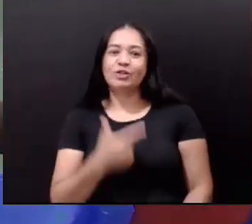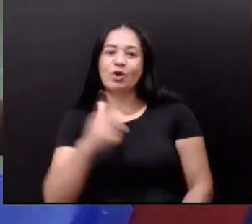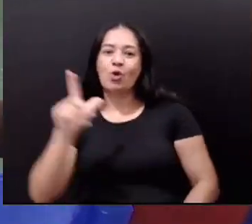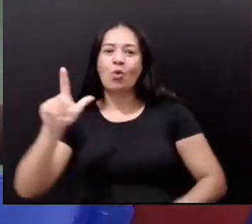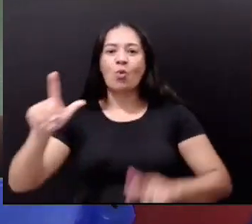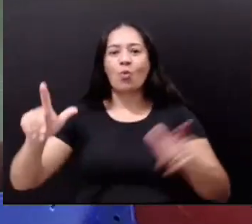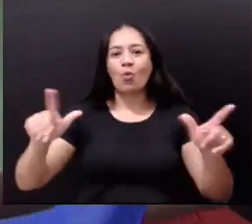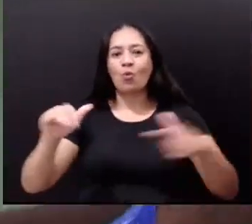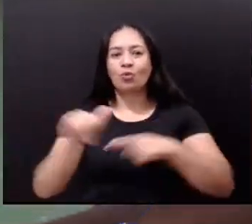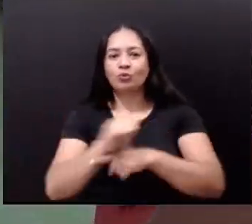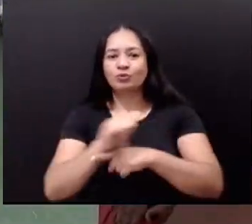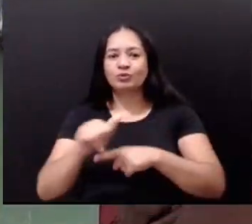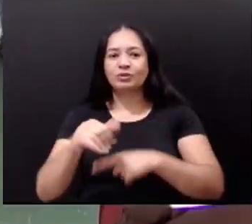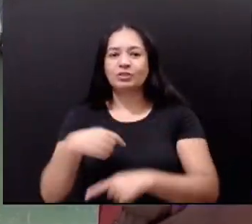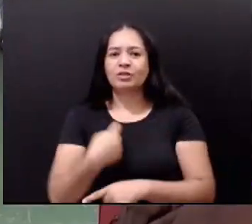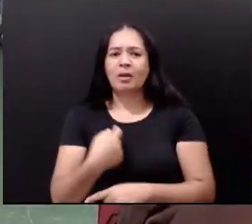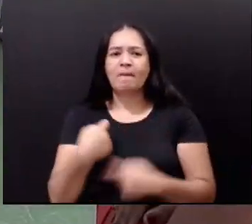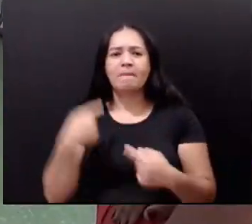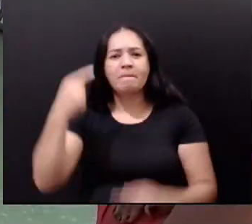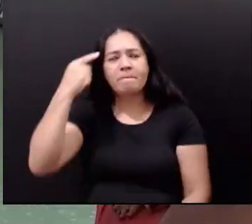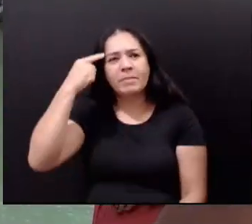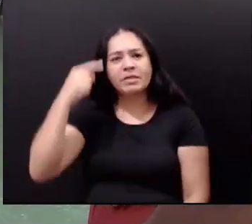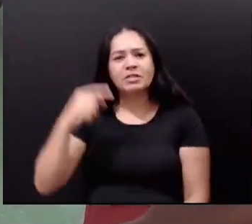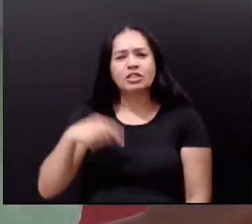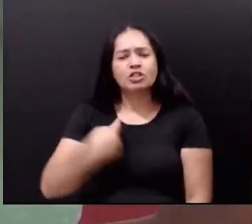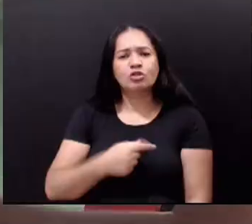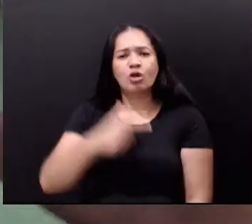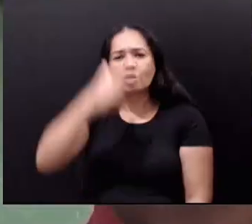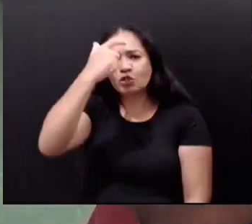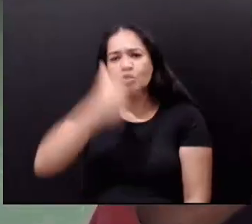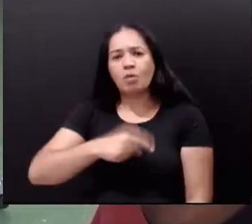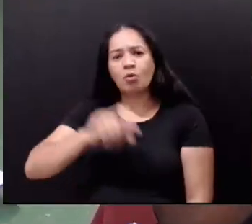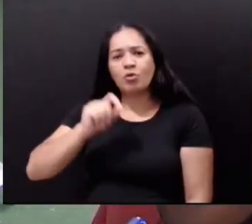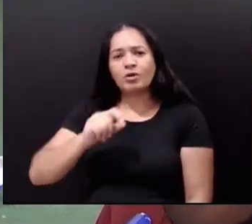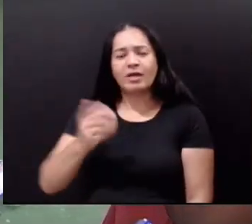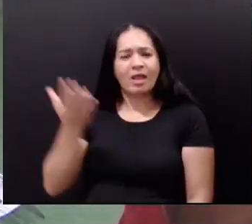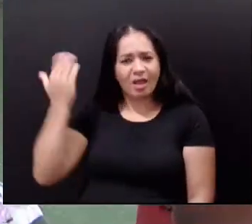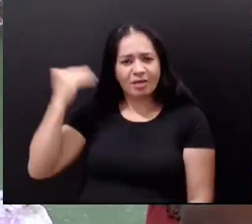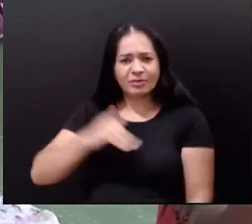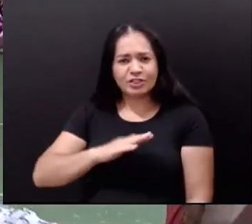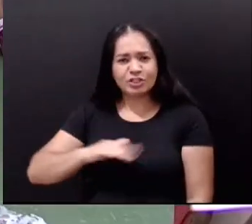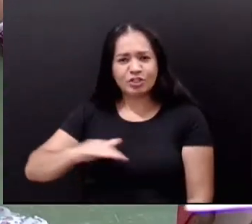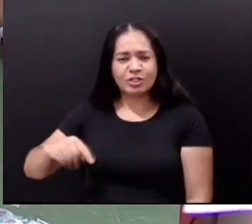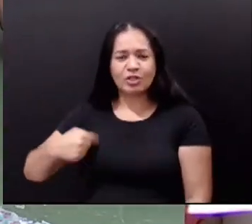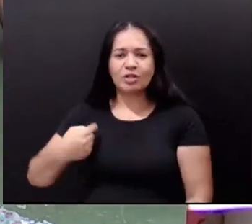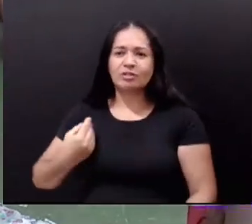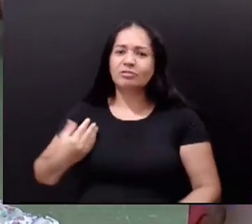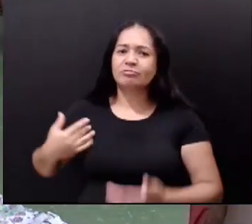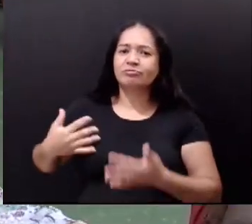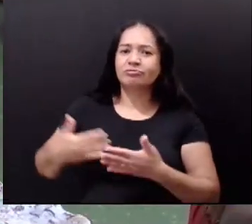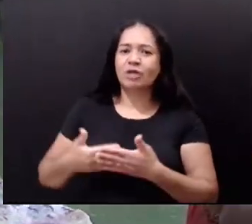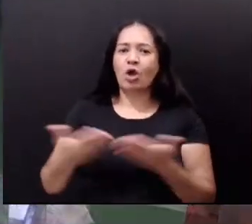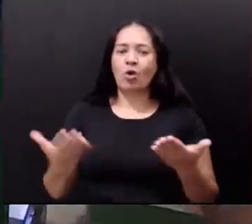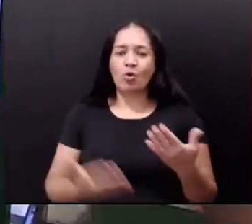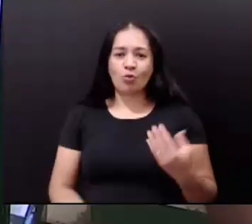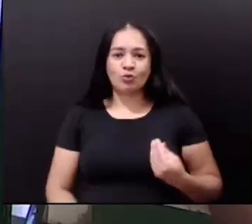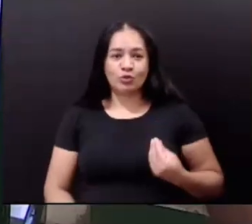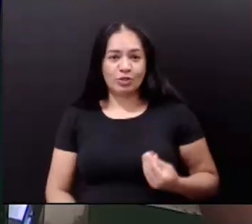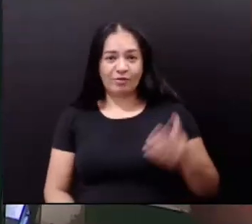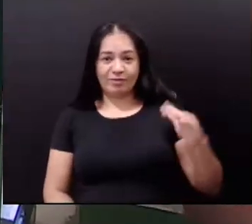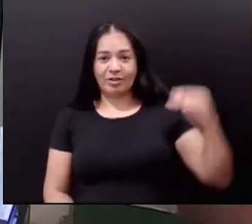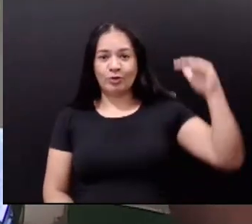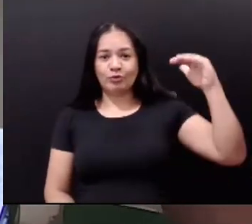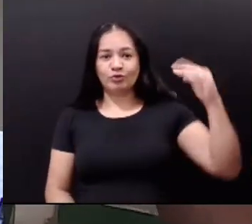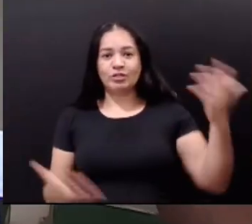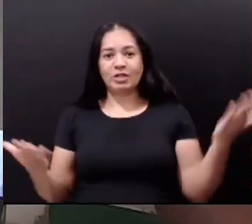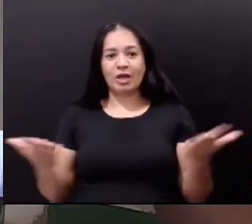reflita sobre quem nós somos, quem nós éramos quando criança e o que a gente carrega, né, na vida adulta e agora na faixa etária da